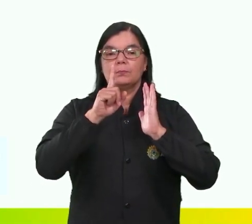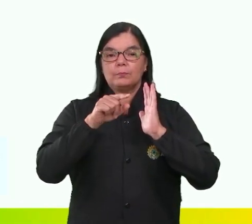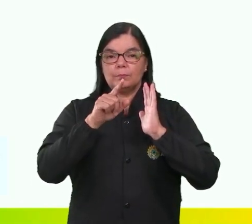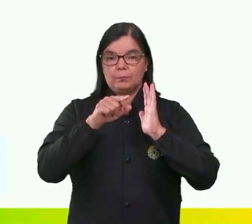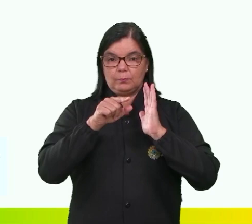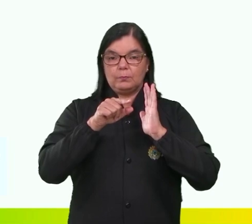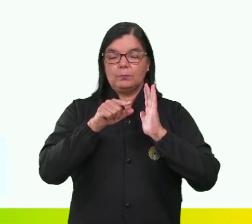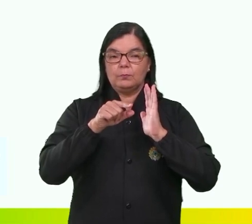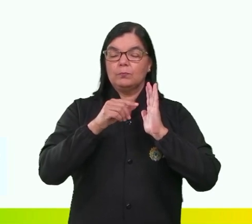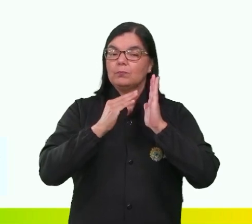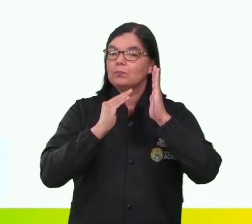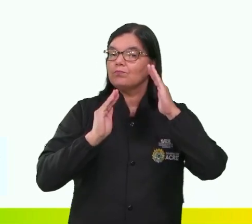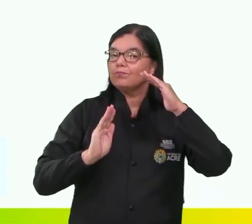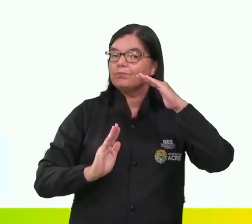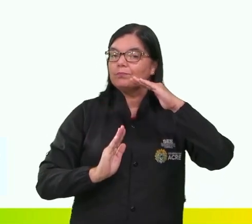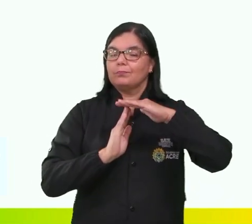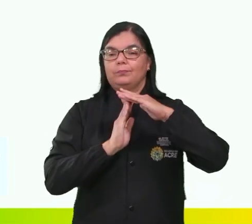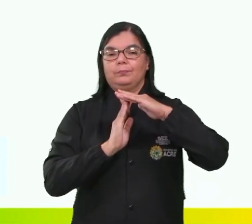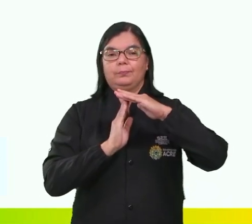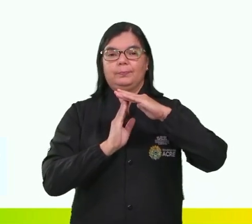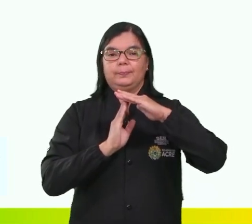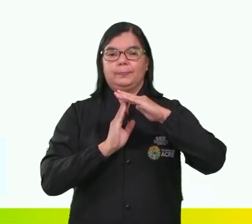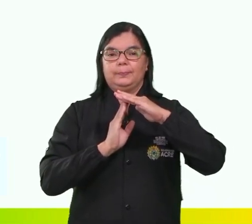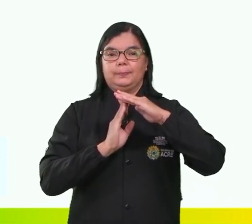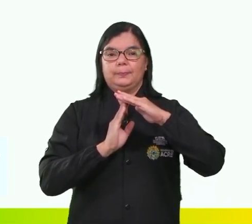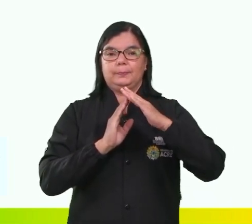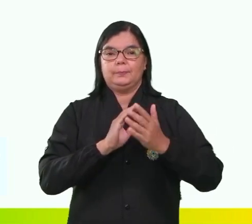de máximo